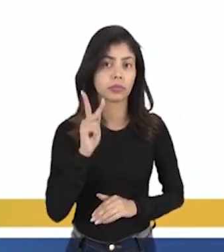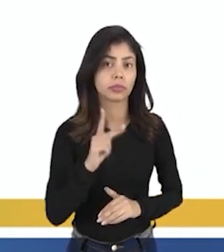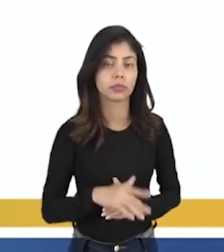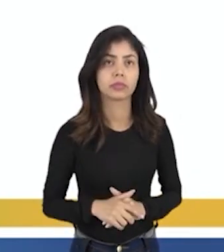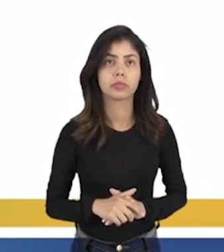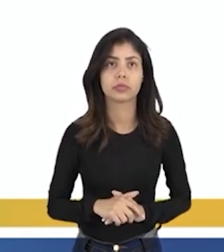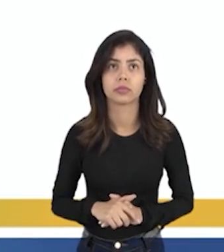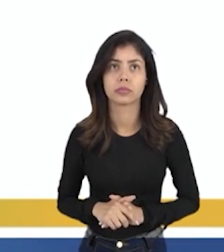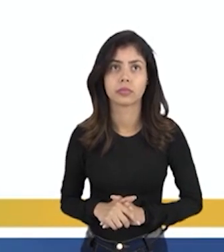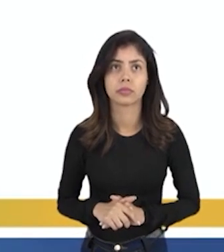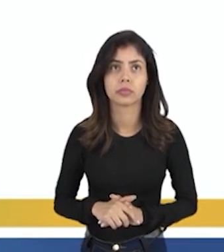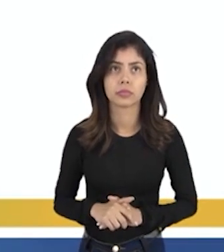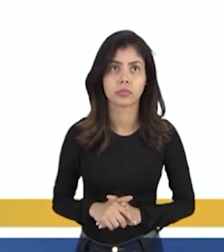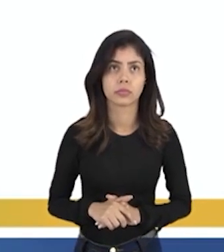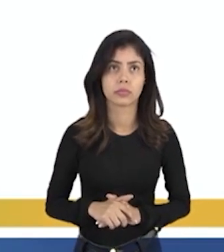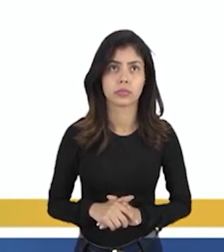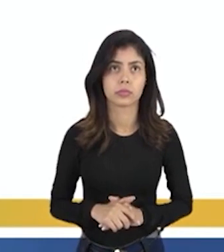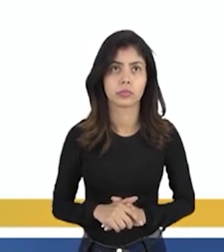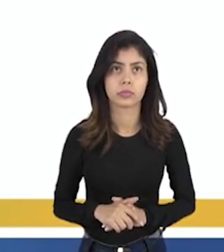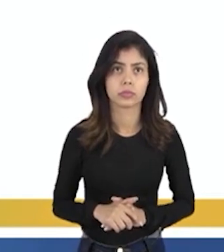ok?